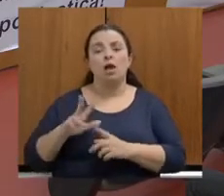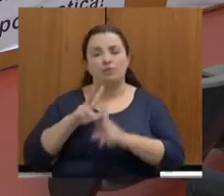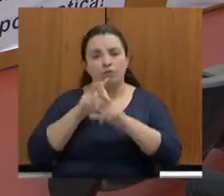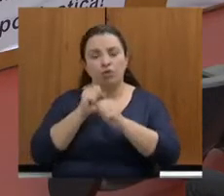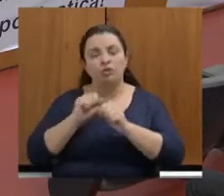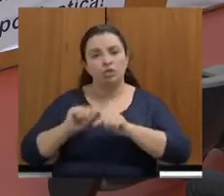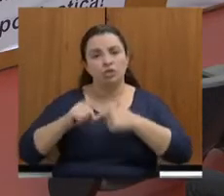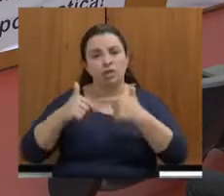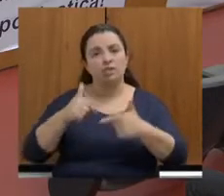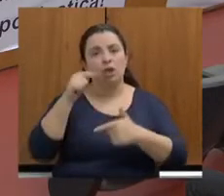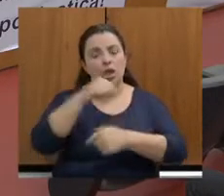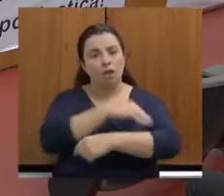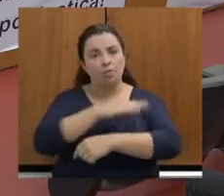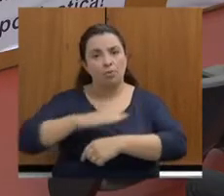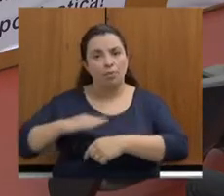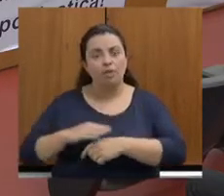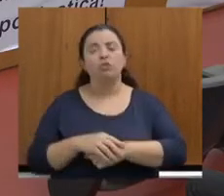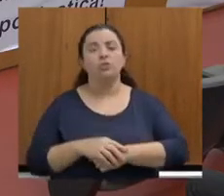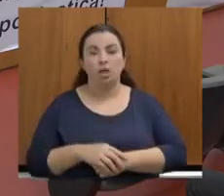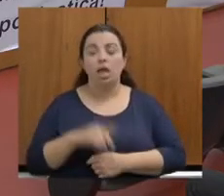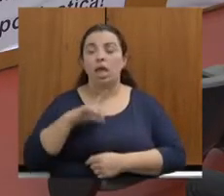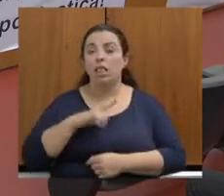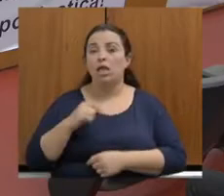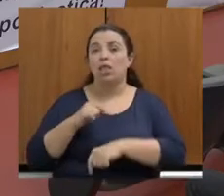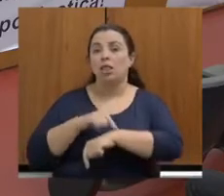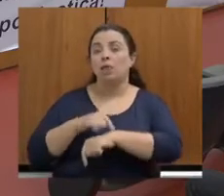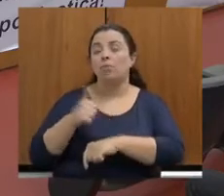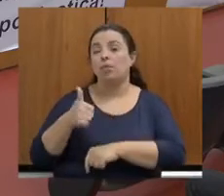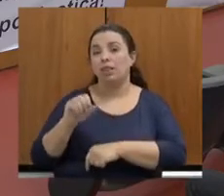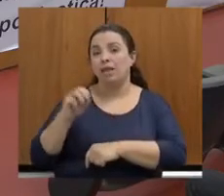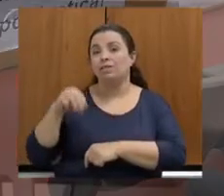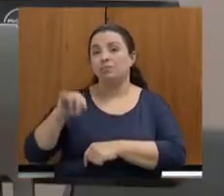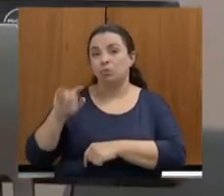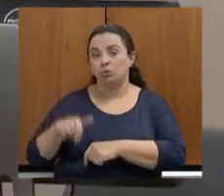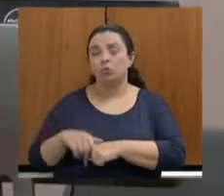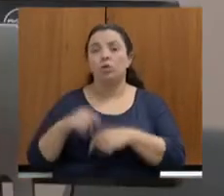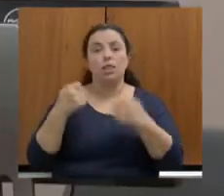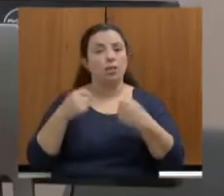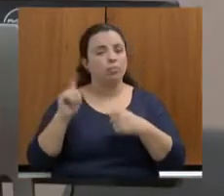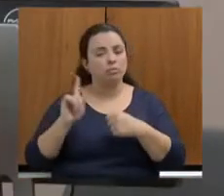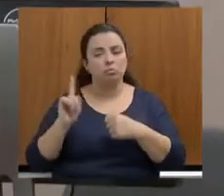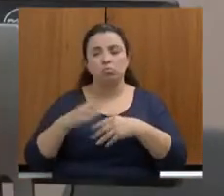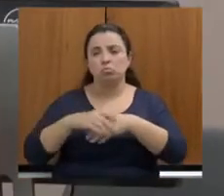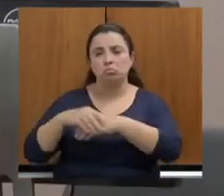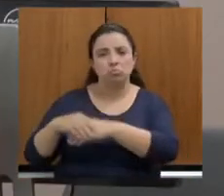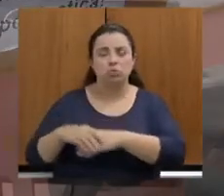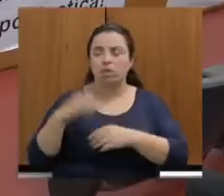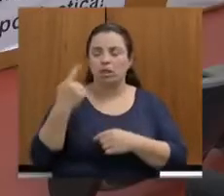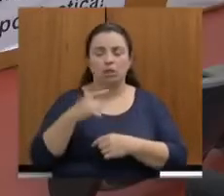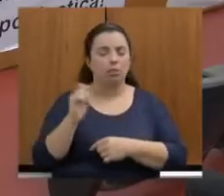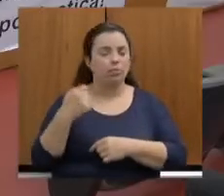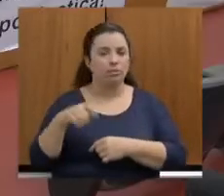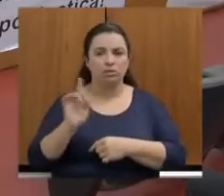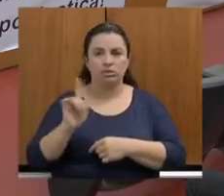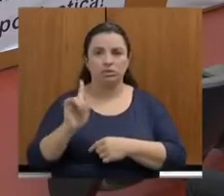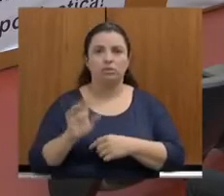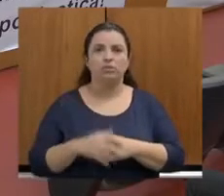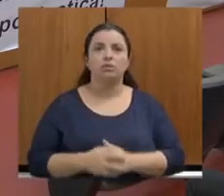disporá de dez minutos para suas apresentações dispensada a formalidade da saudações pessoais